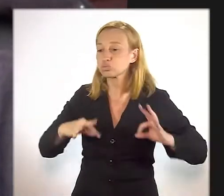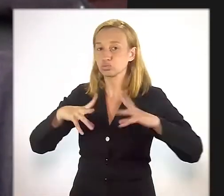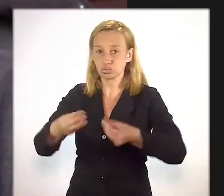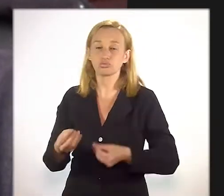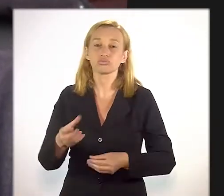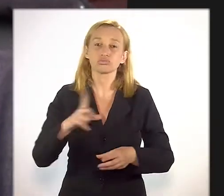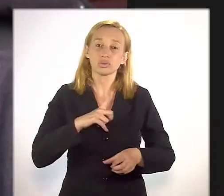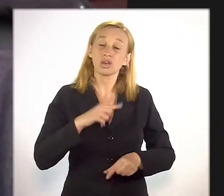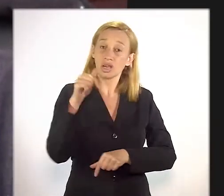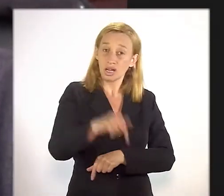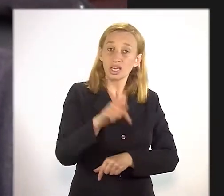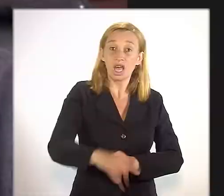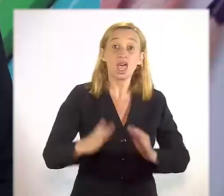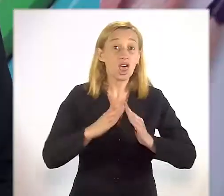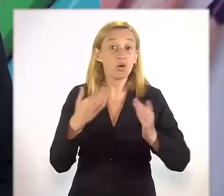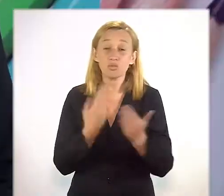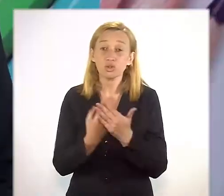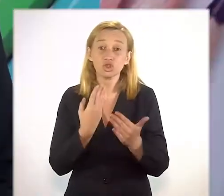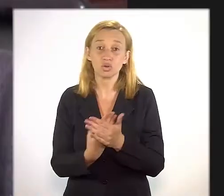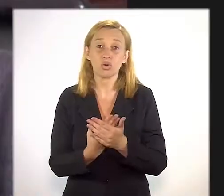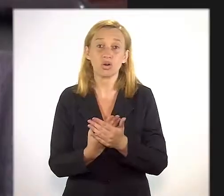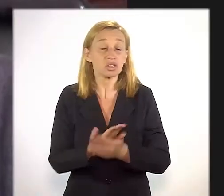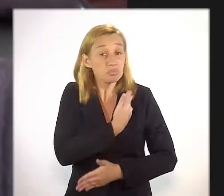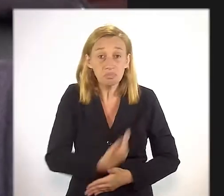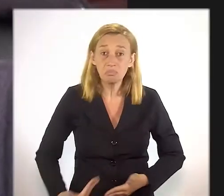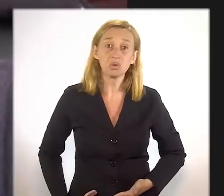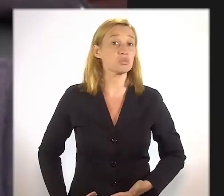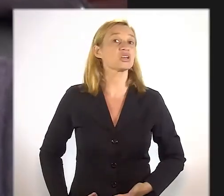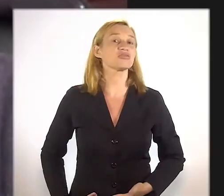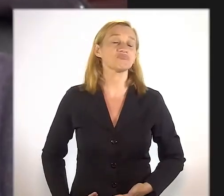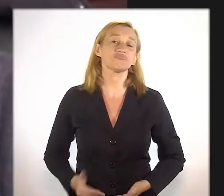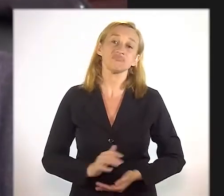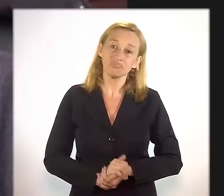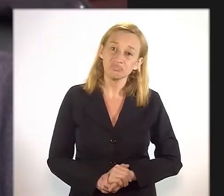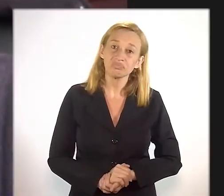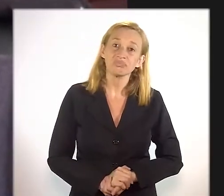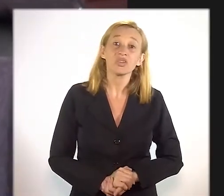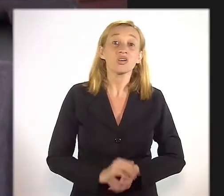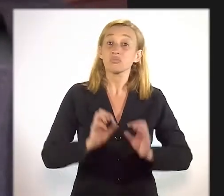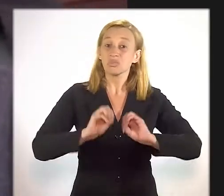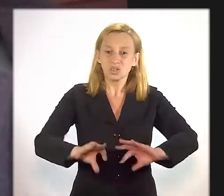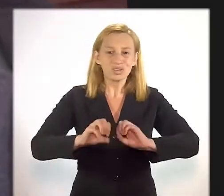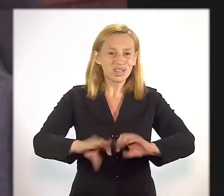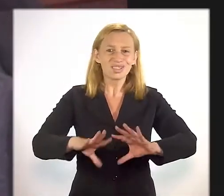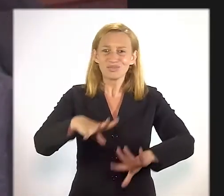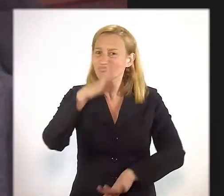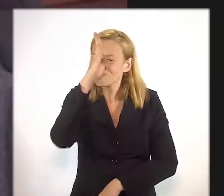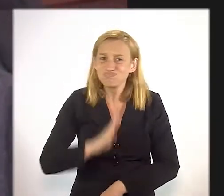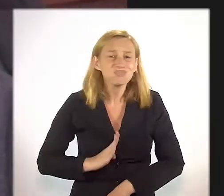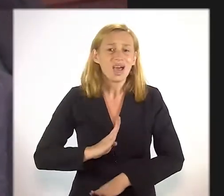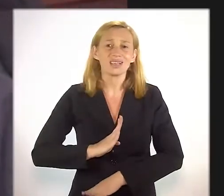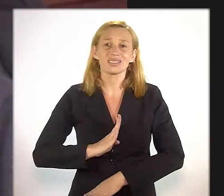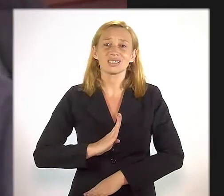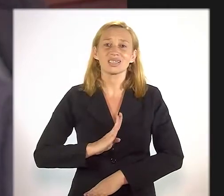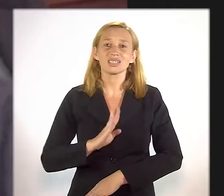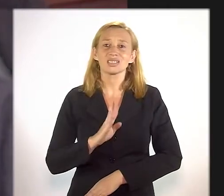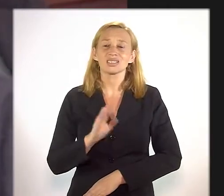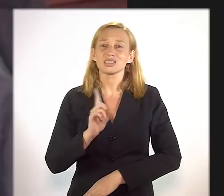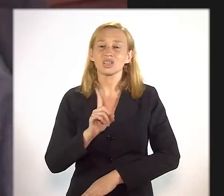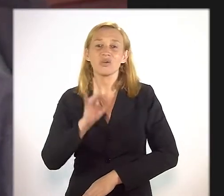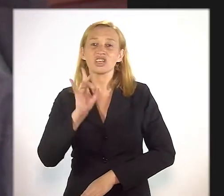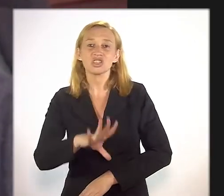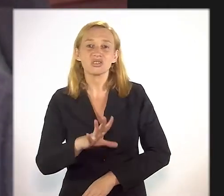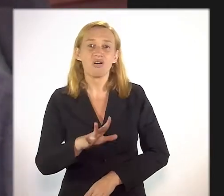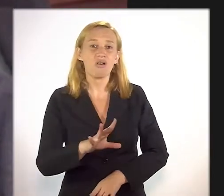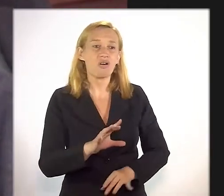aprende tudo. E é uma escola de rede pública. Uma escola de rede pública. E é uma educação integral, que não é só